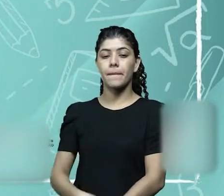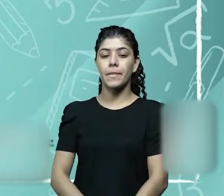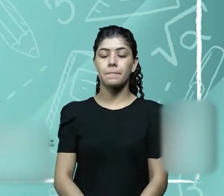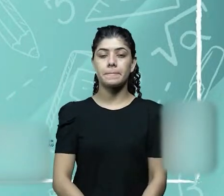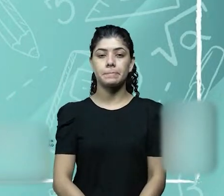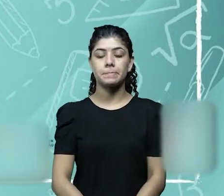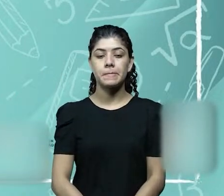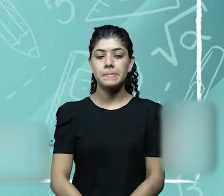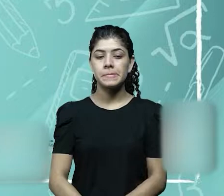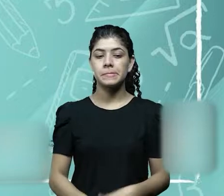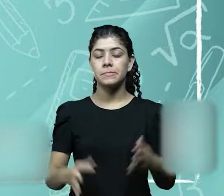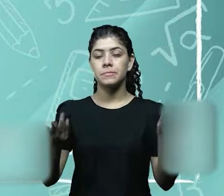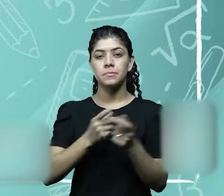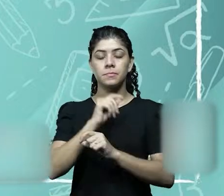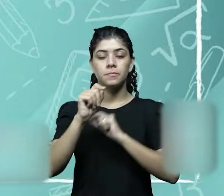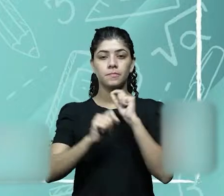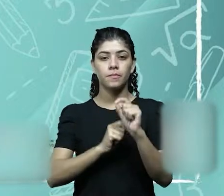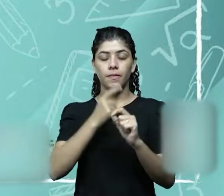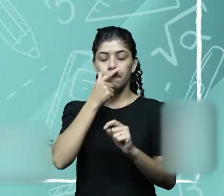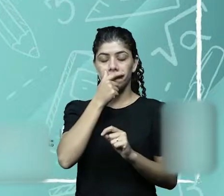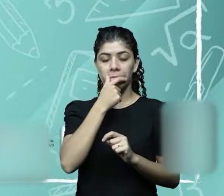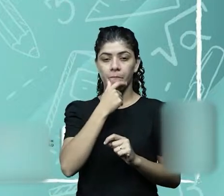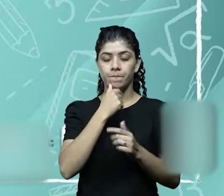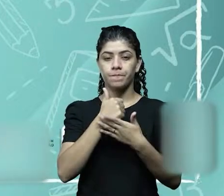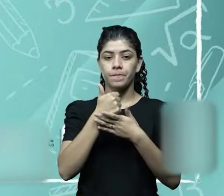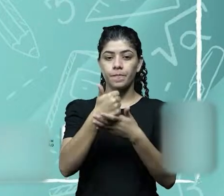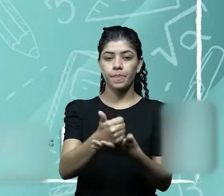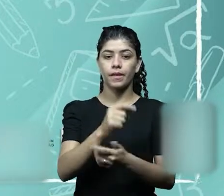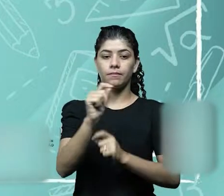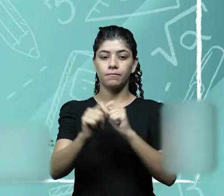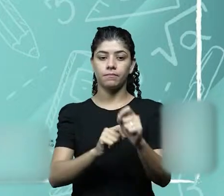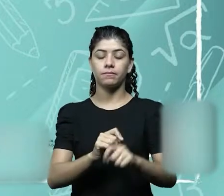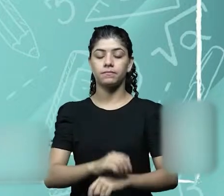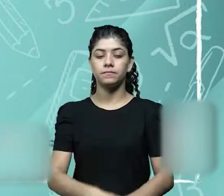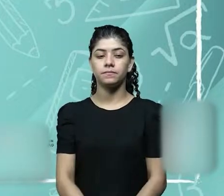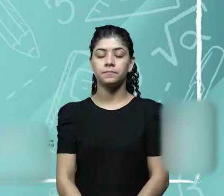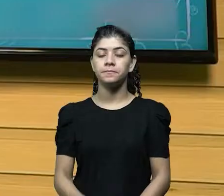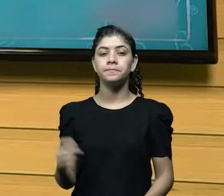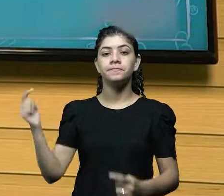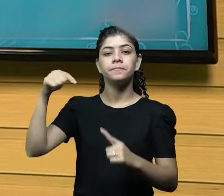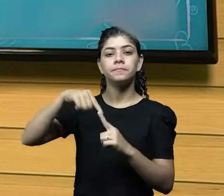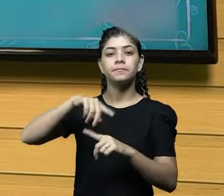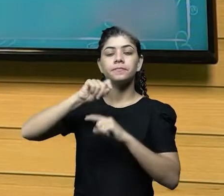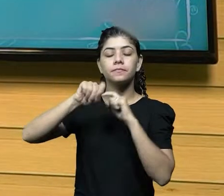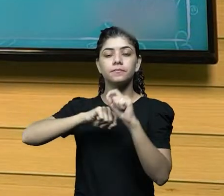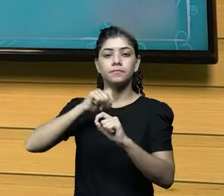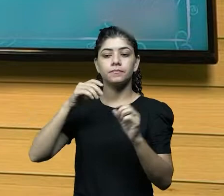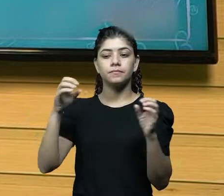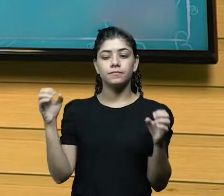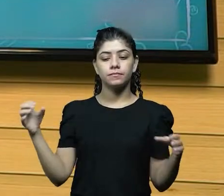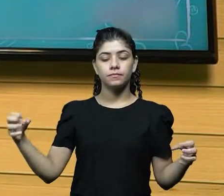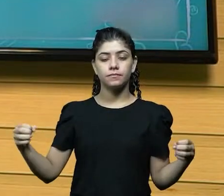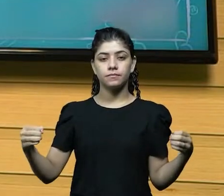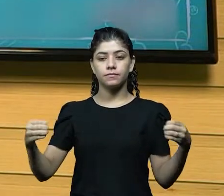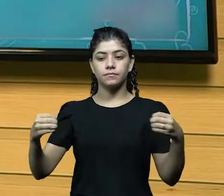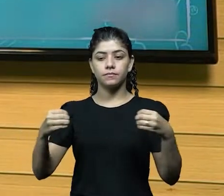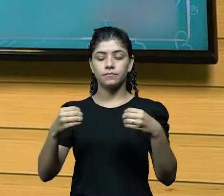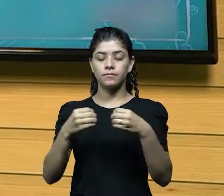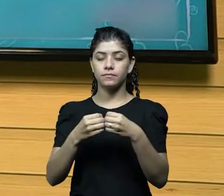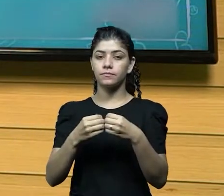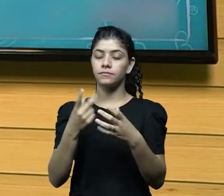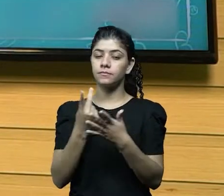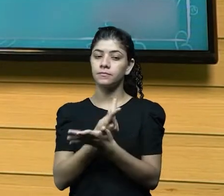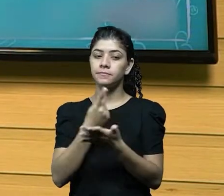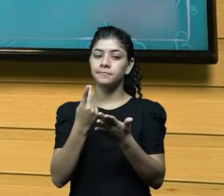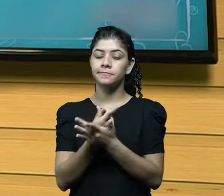medido. Essa função aqui é a função gaussiana. O objetivo é aproximar o